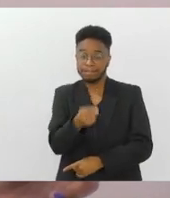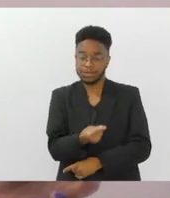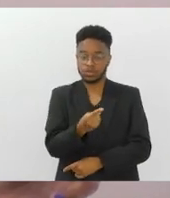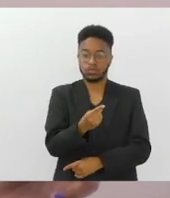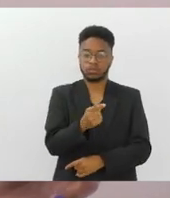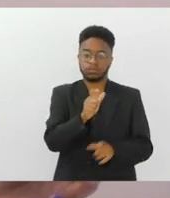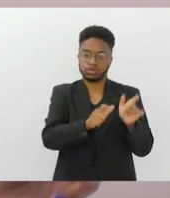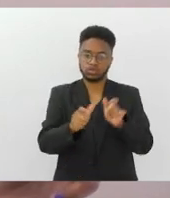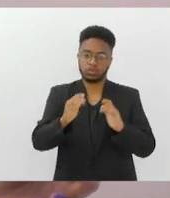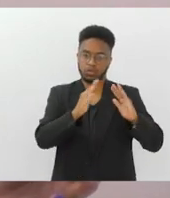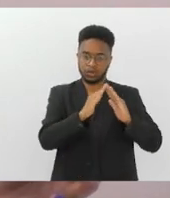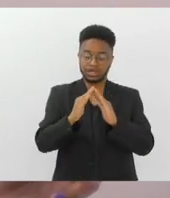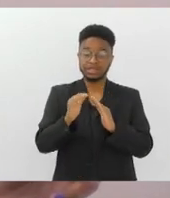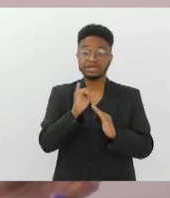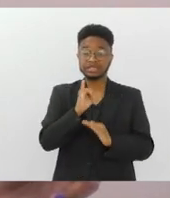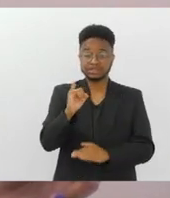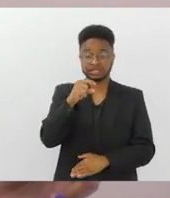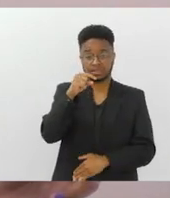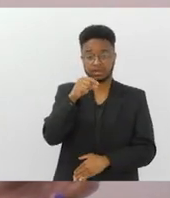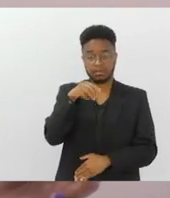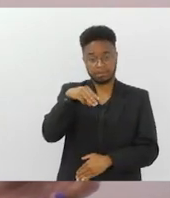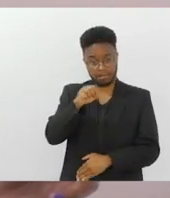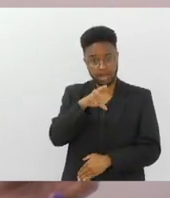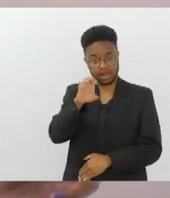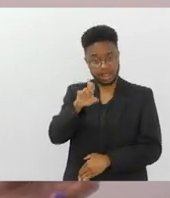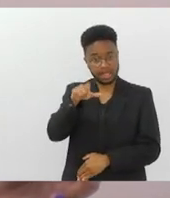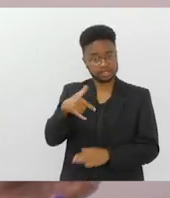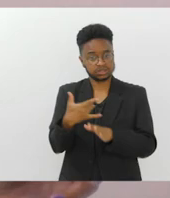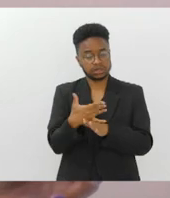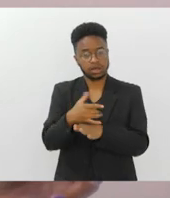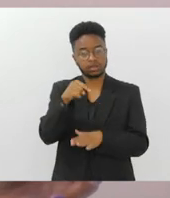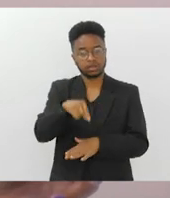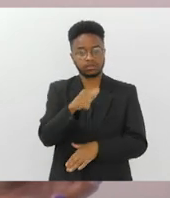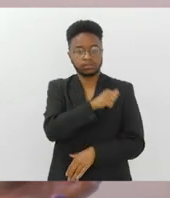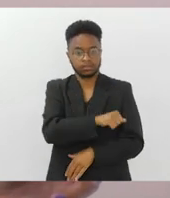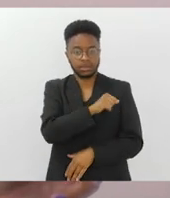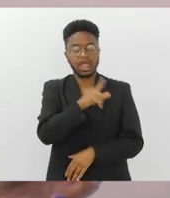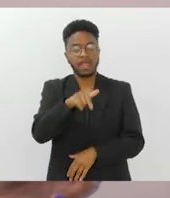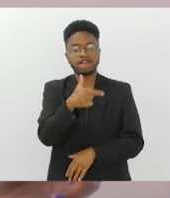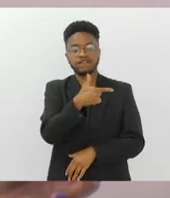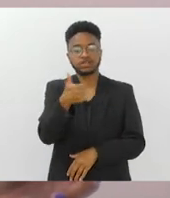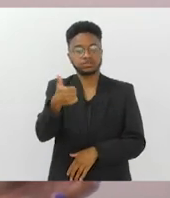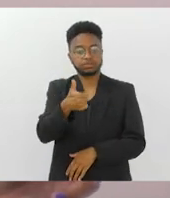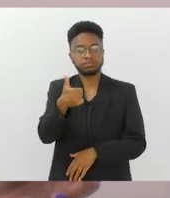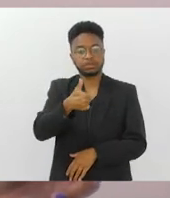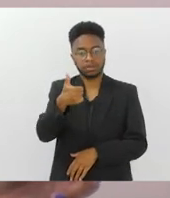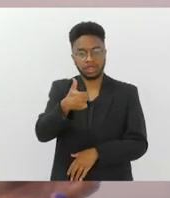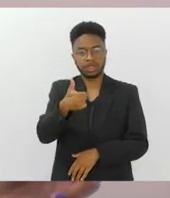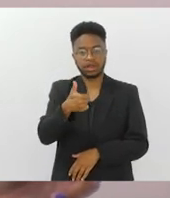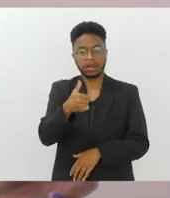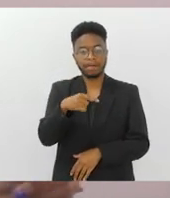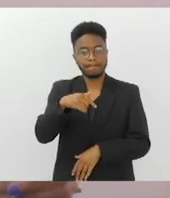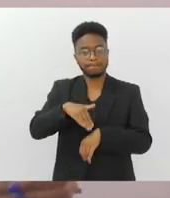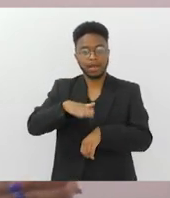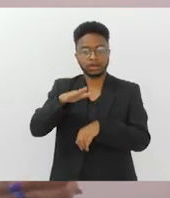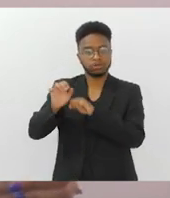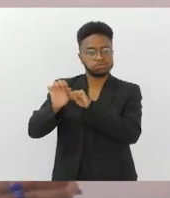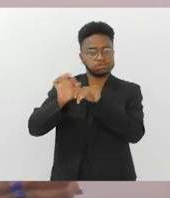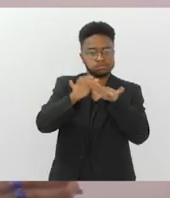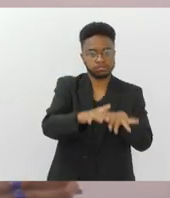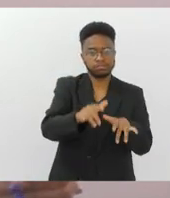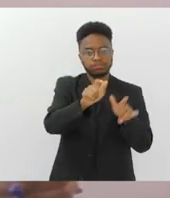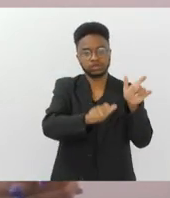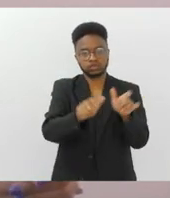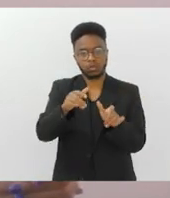das 92 cidades do estado do Rio de Janeiro, seria a 21ª cidade mais populosa do estado do Rio